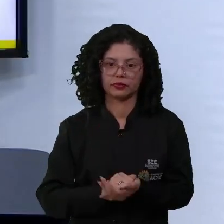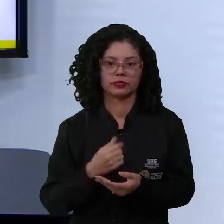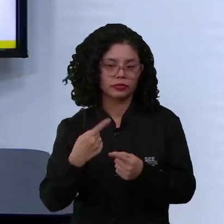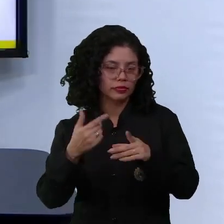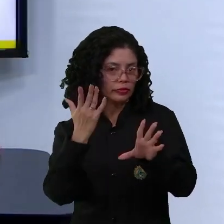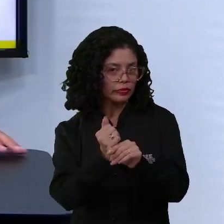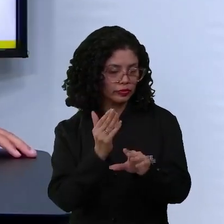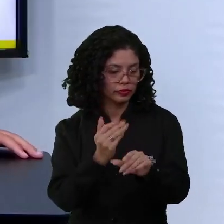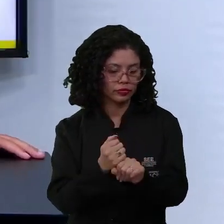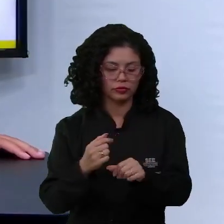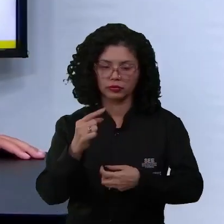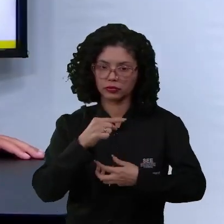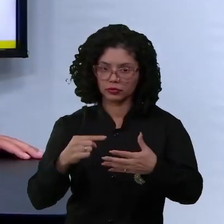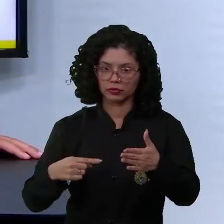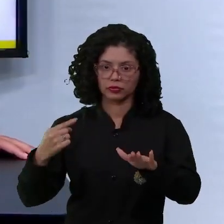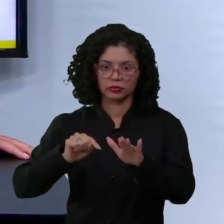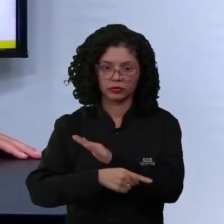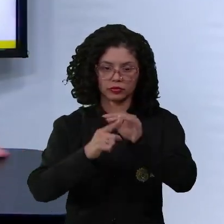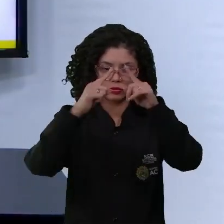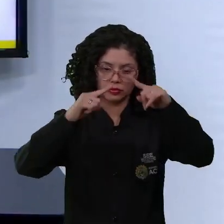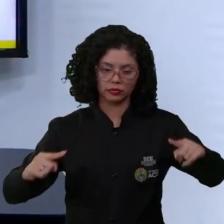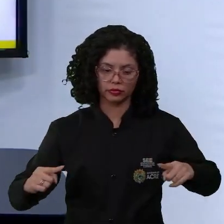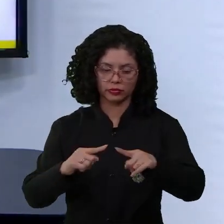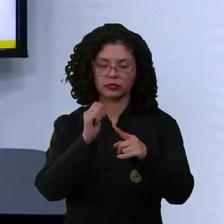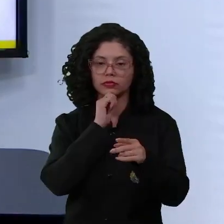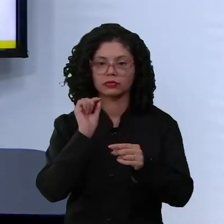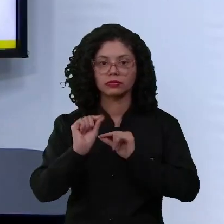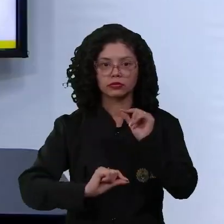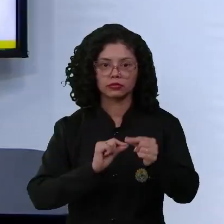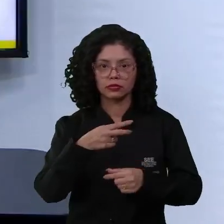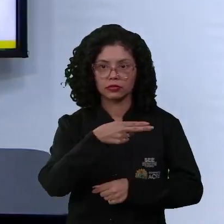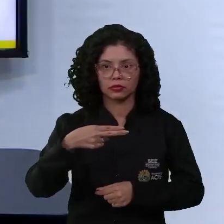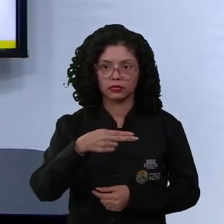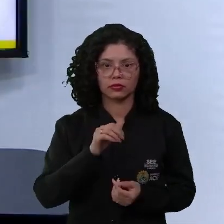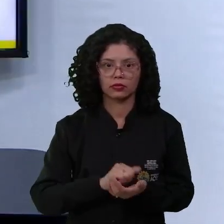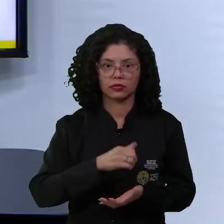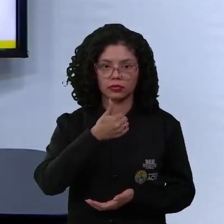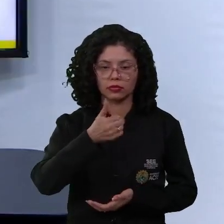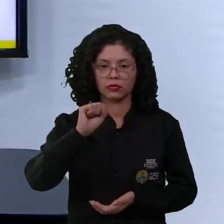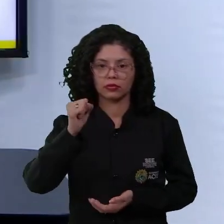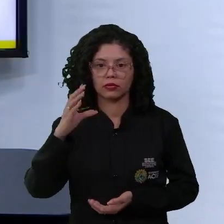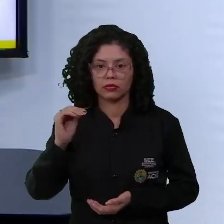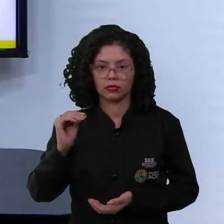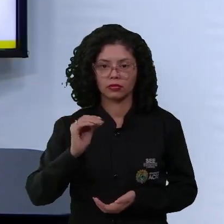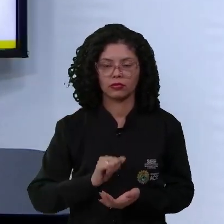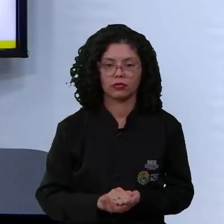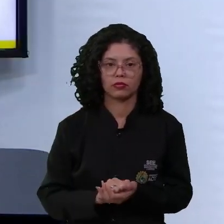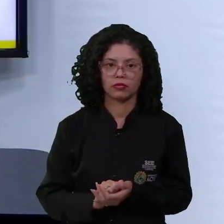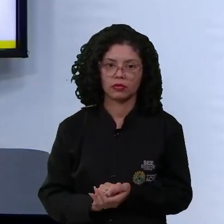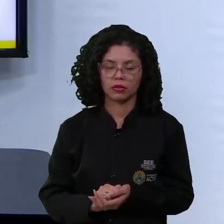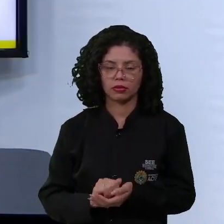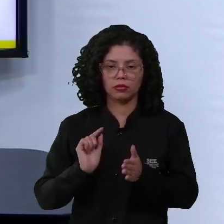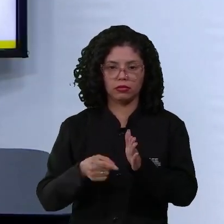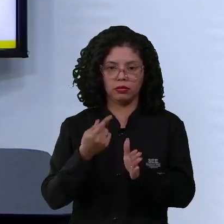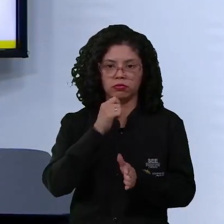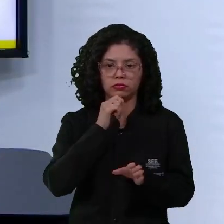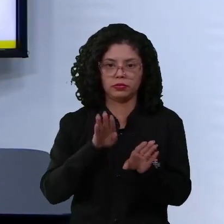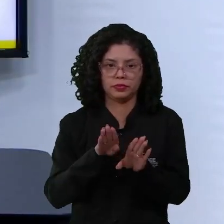soma dos ângulos internos de um triângulo é igual a 180 graus. Então, primeiro caso